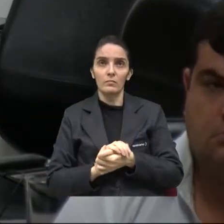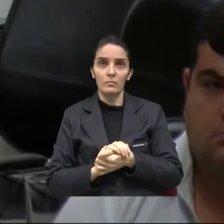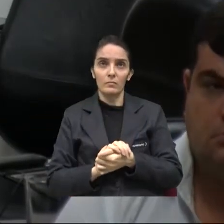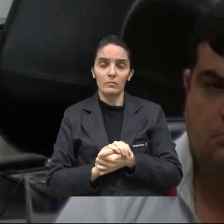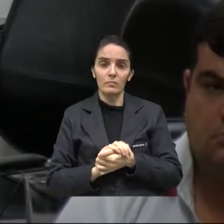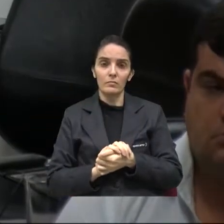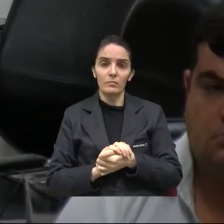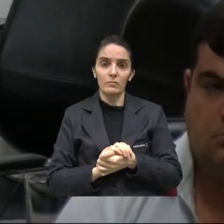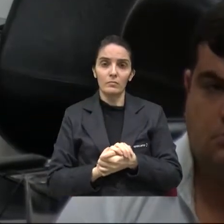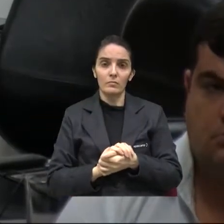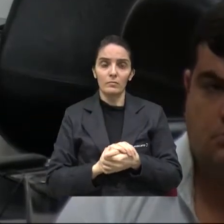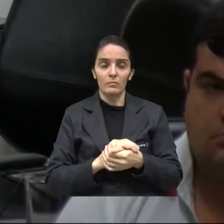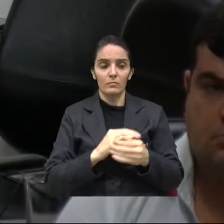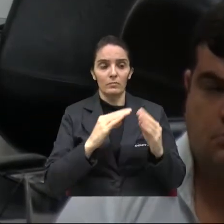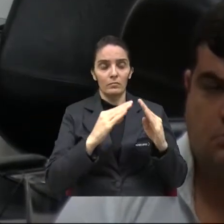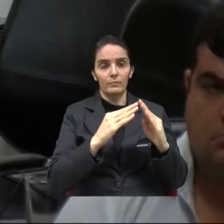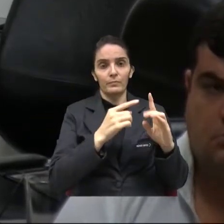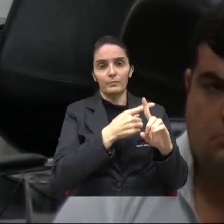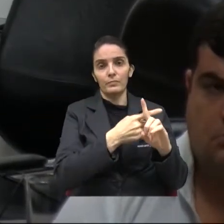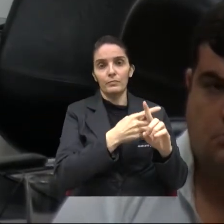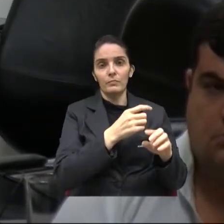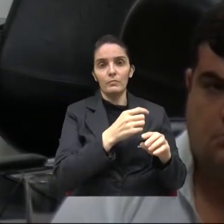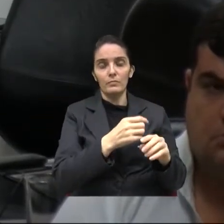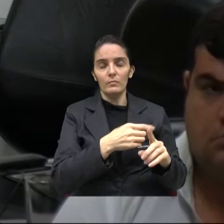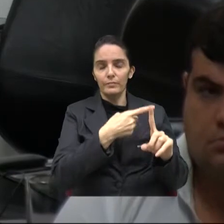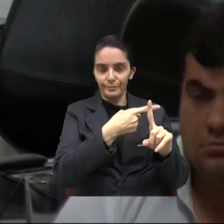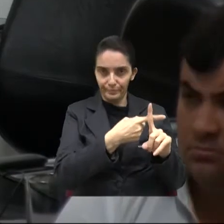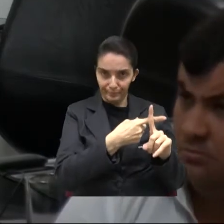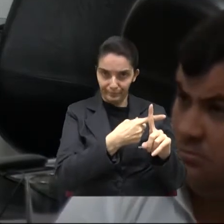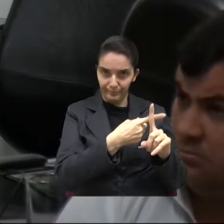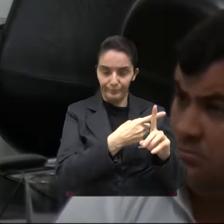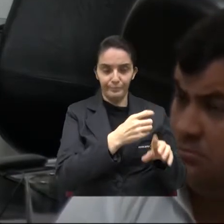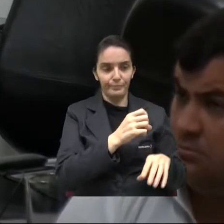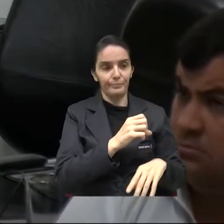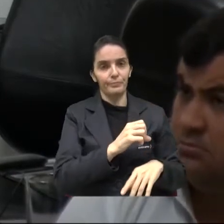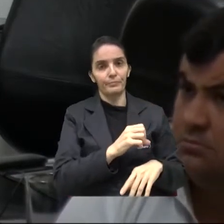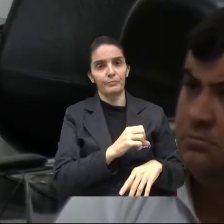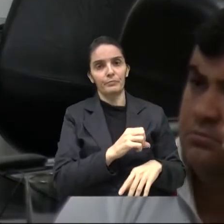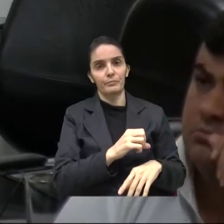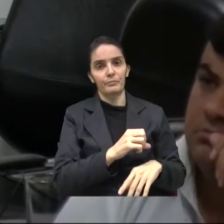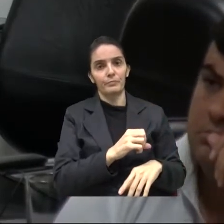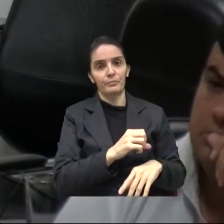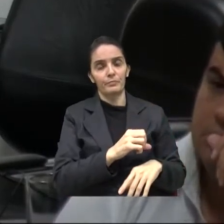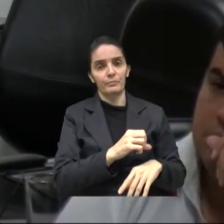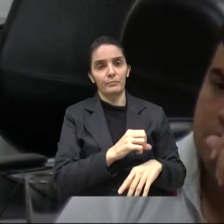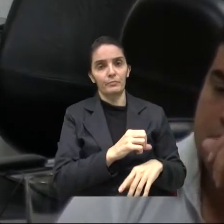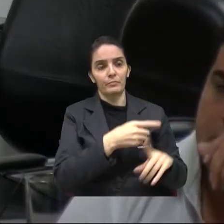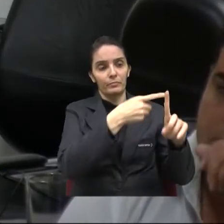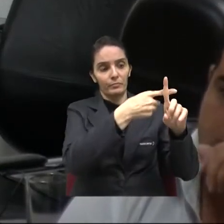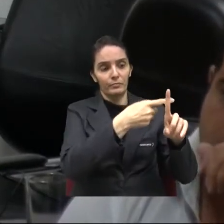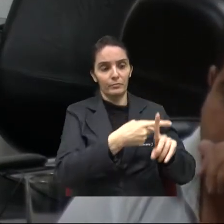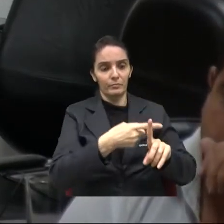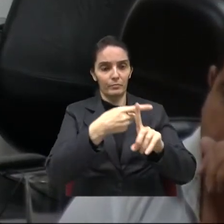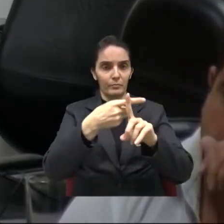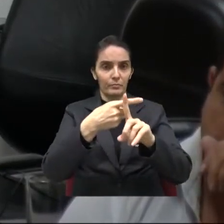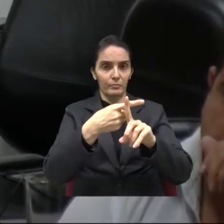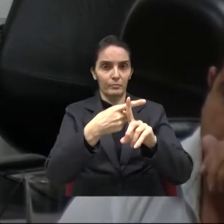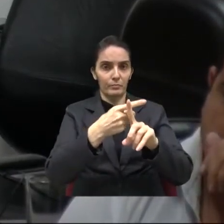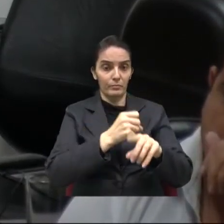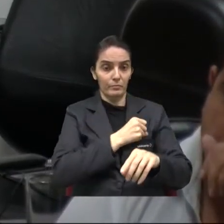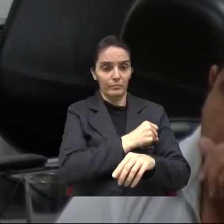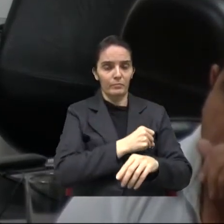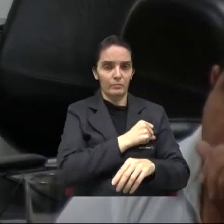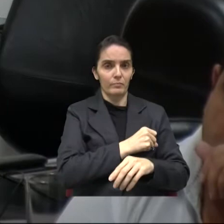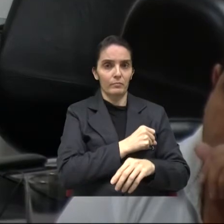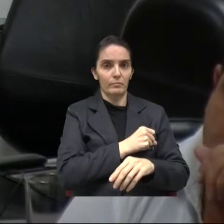cemitério Saudade 1, 2. Então, um requerimento interessante que pode sim ter uma conversa com o